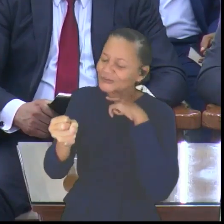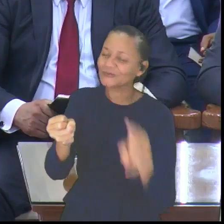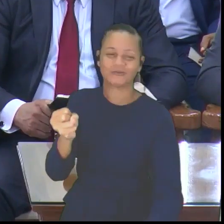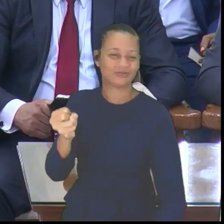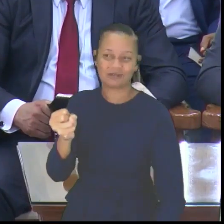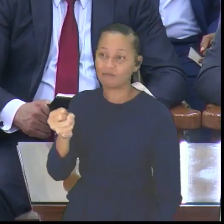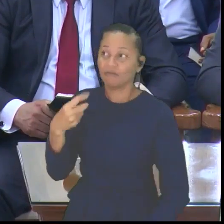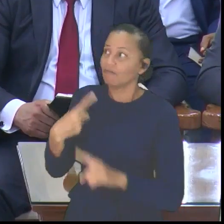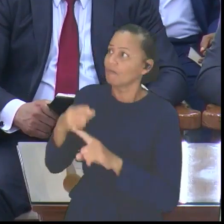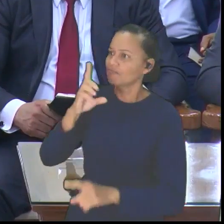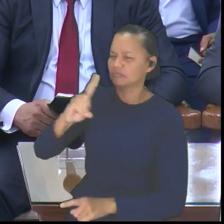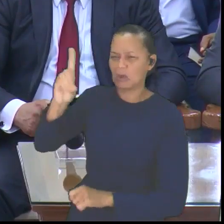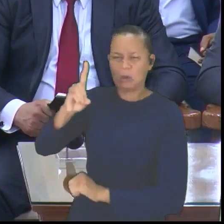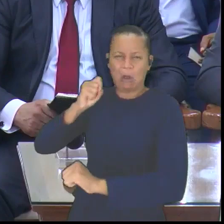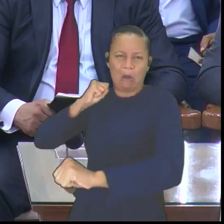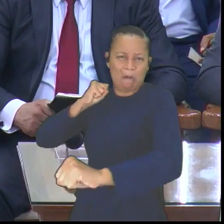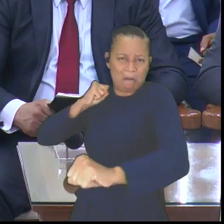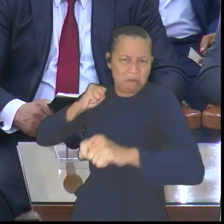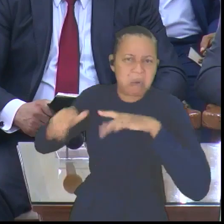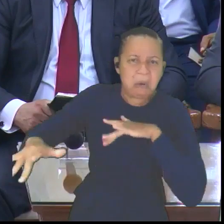Operando eu.